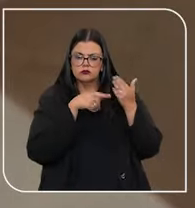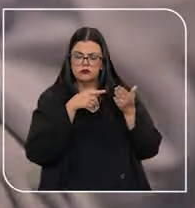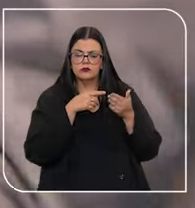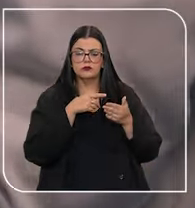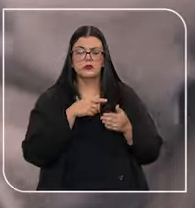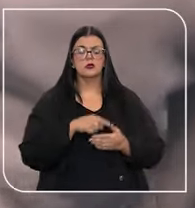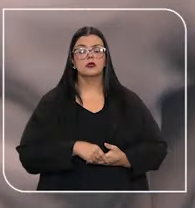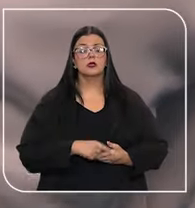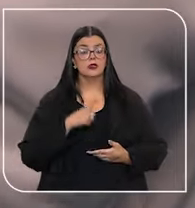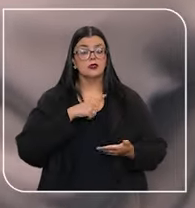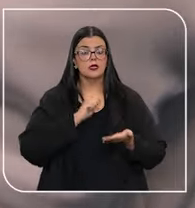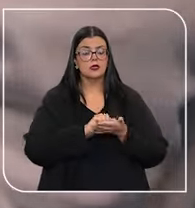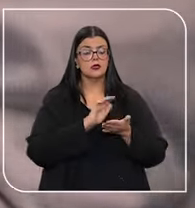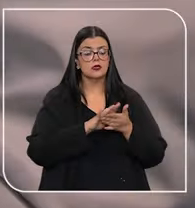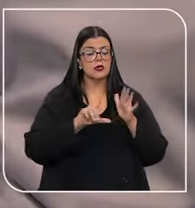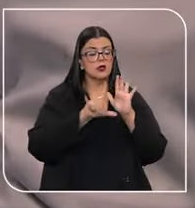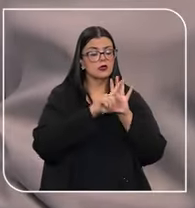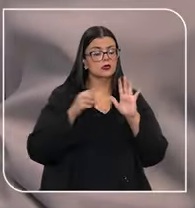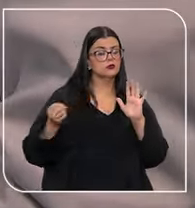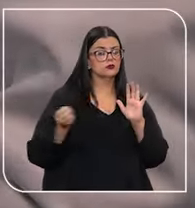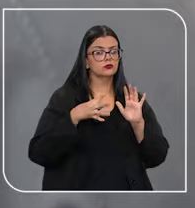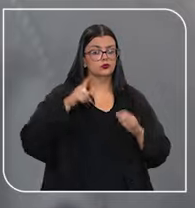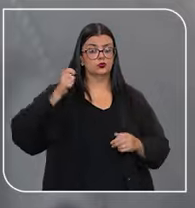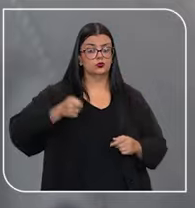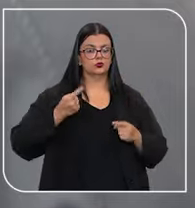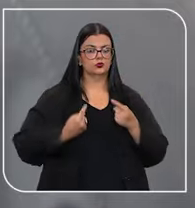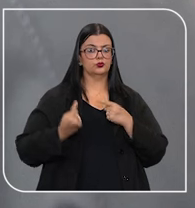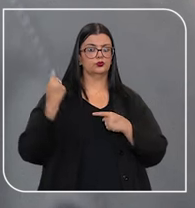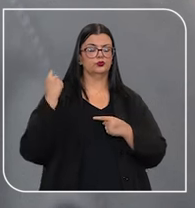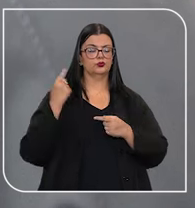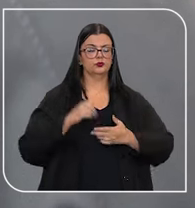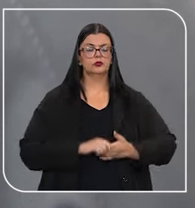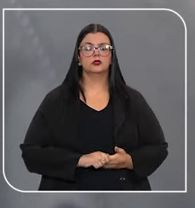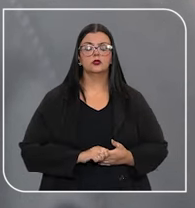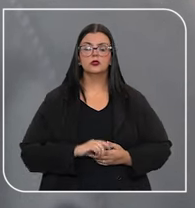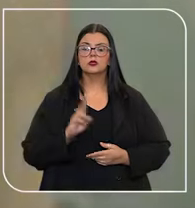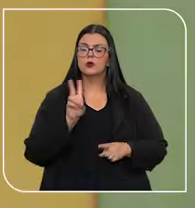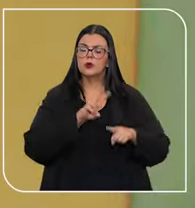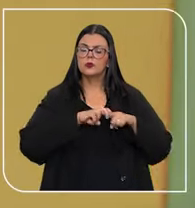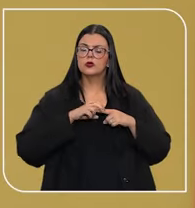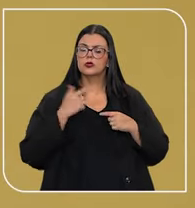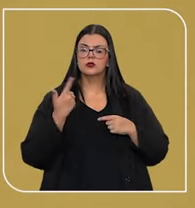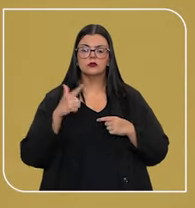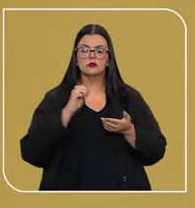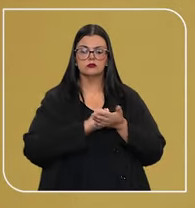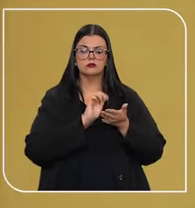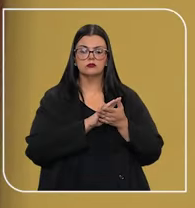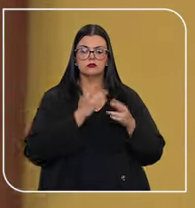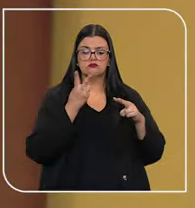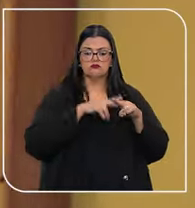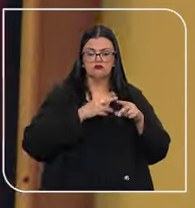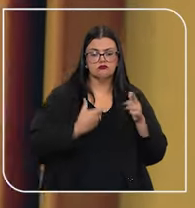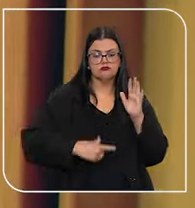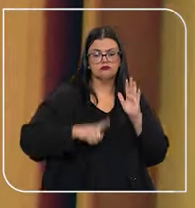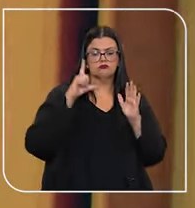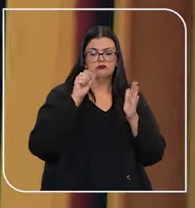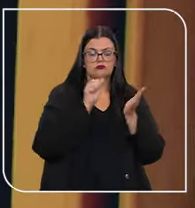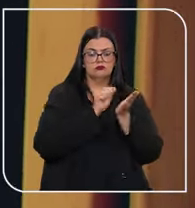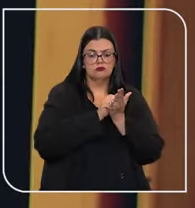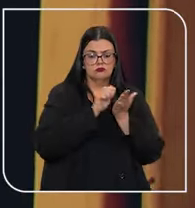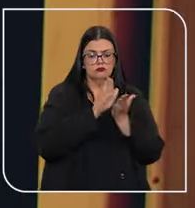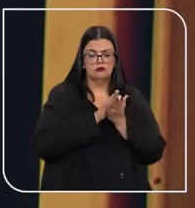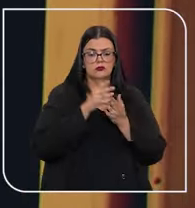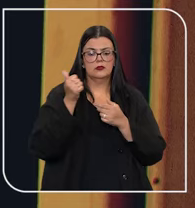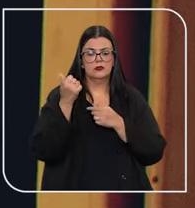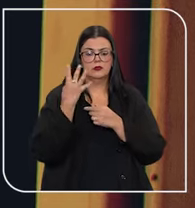penal caracteriza a aplicação de lei nova mais Severa que a anterior e por isso não se aplica aos presos condenados antes da